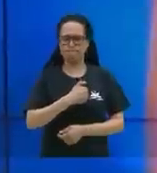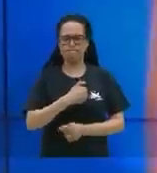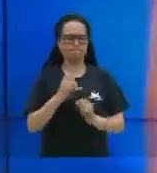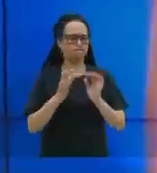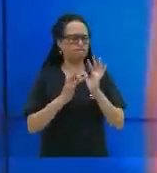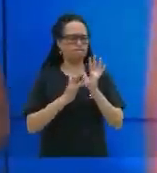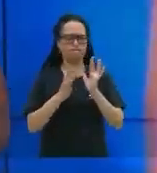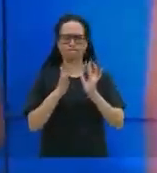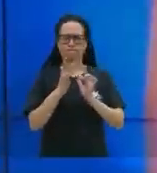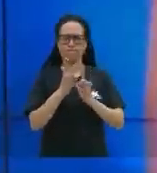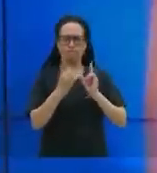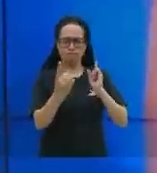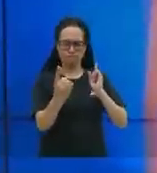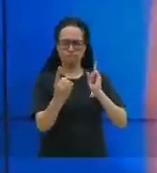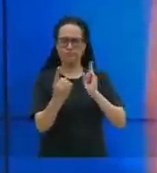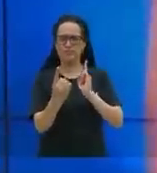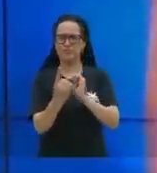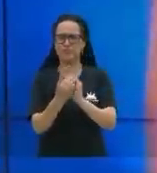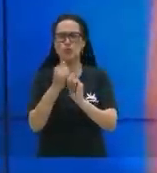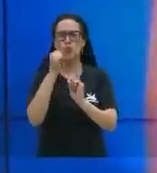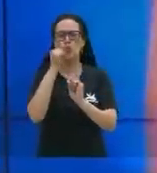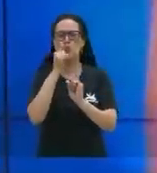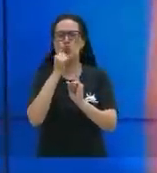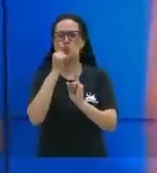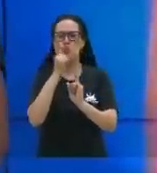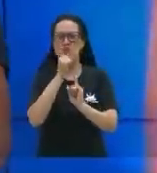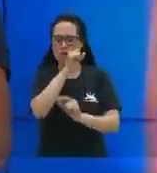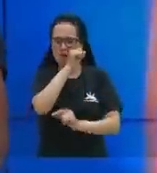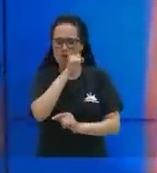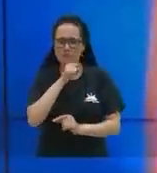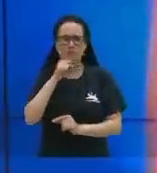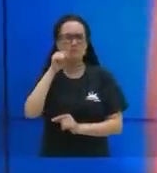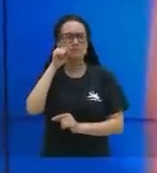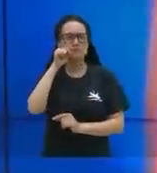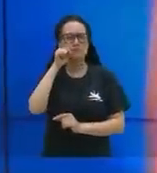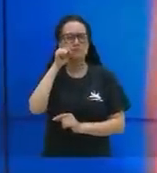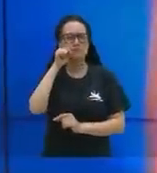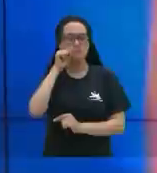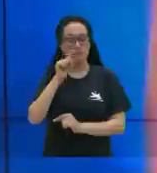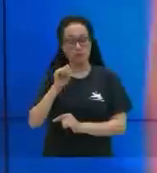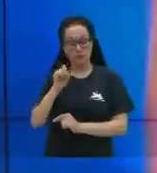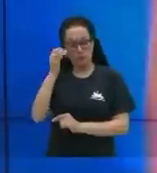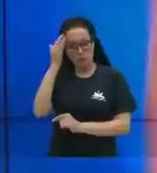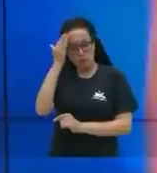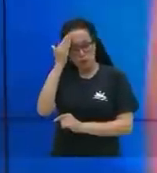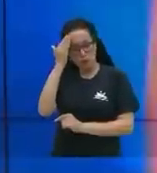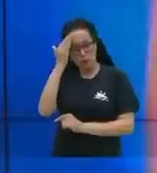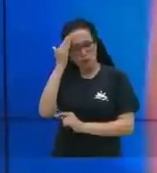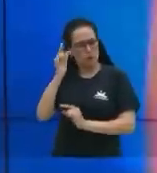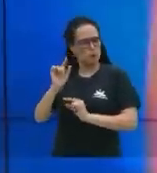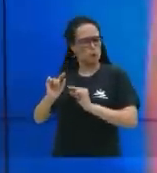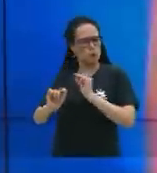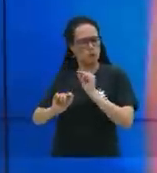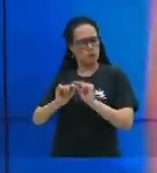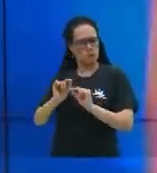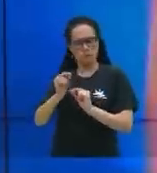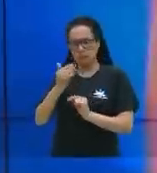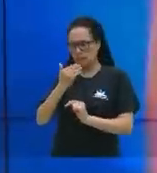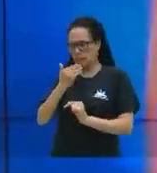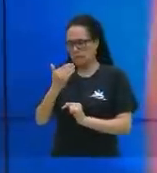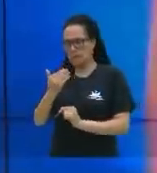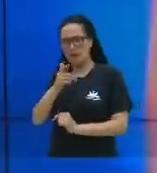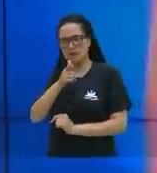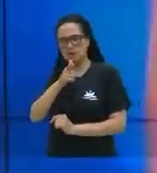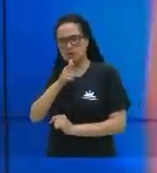Jesus se dirige àquela samaritana e diz: se soubesses, aquele que te pede, dá-me